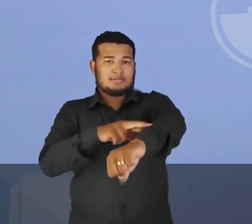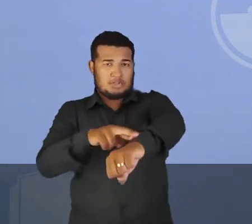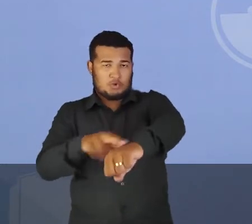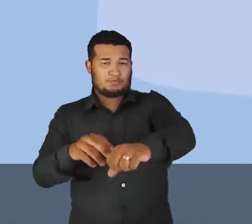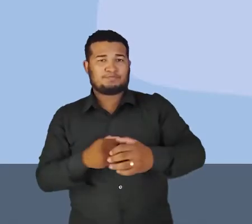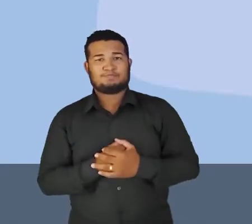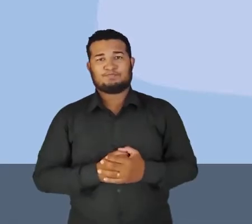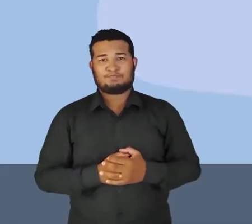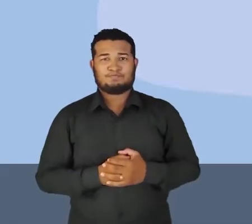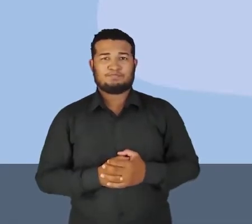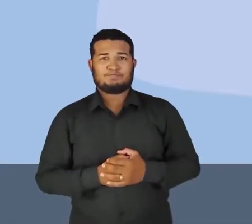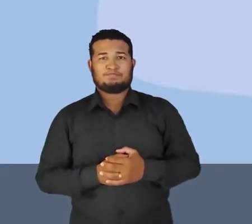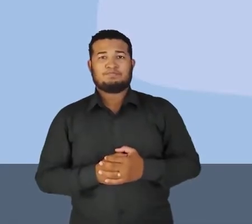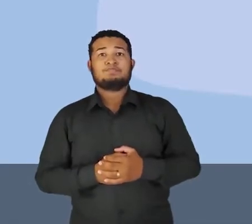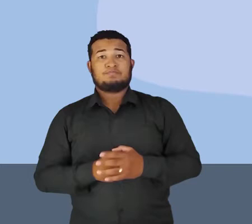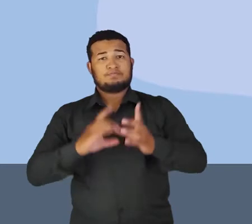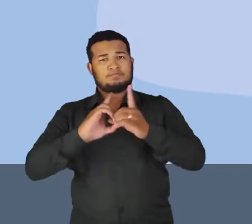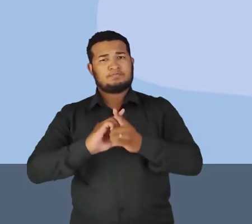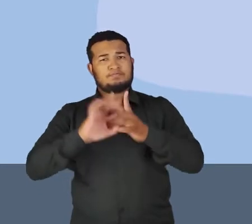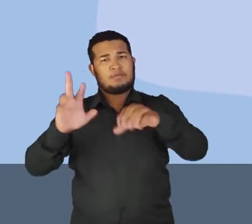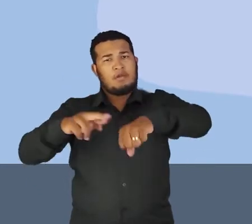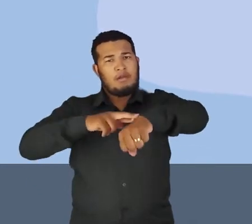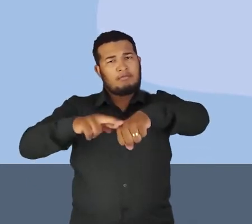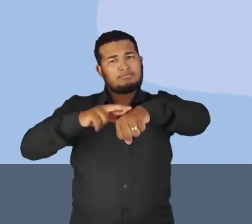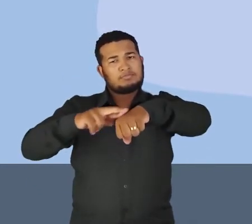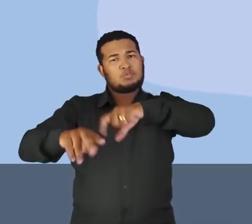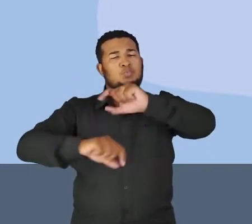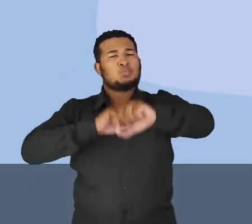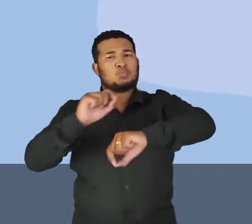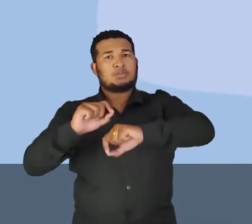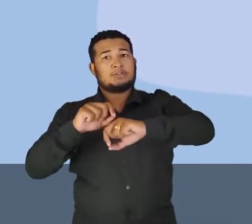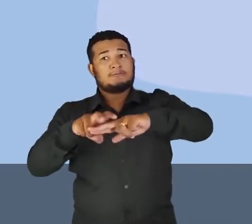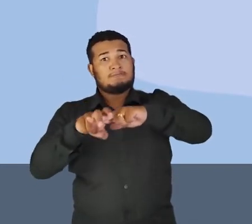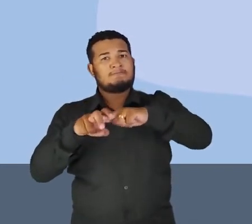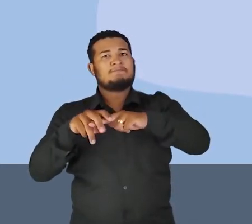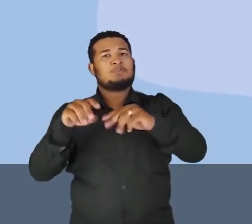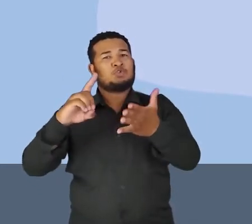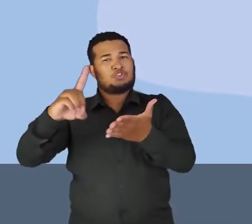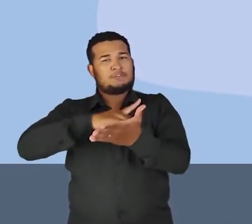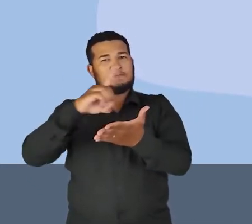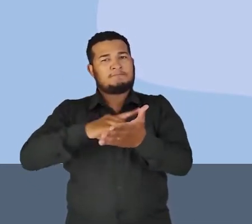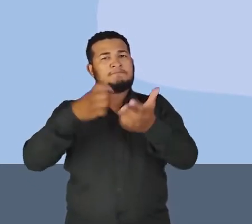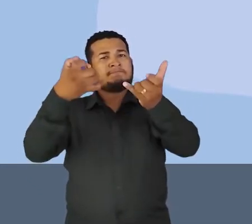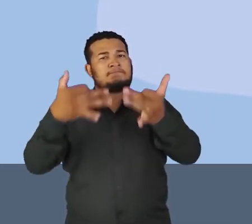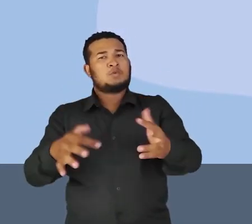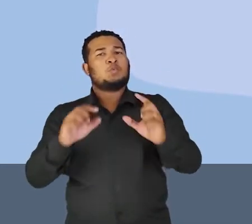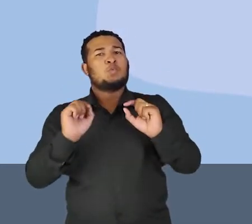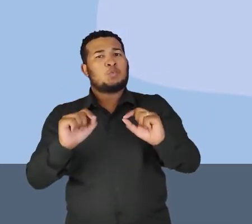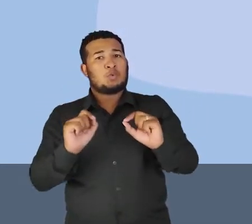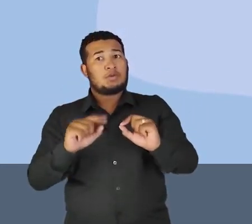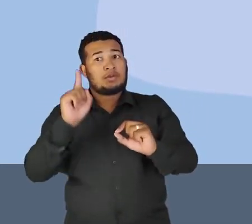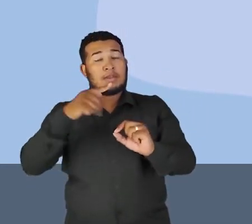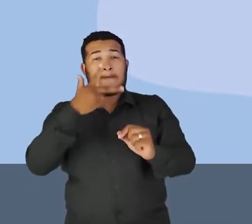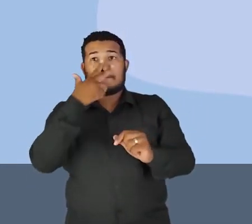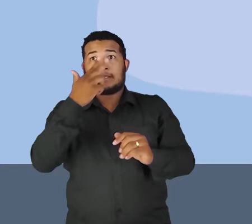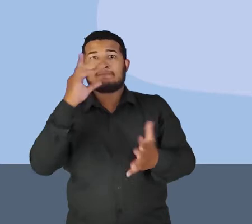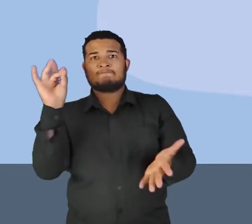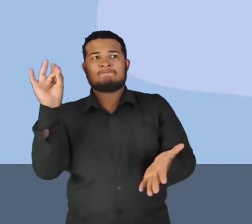ele. Democracia racial, segundo o dicionário, é o estado de